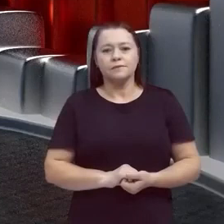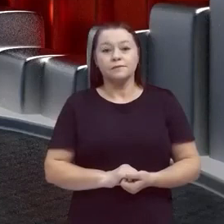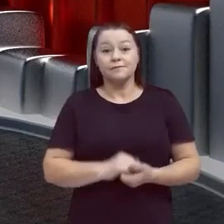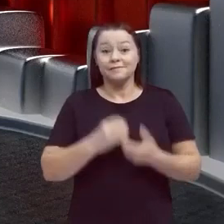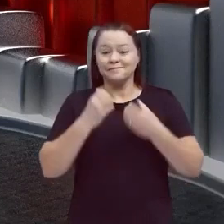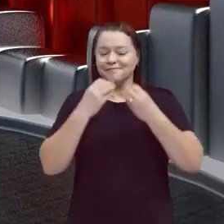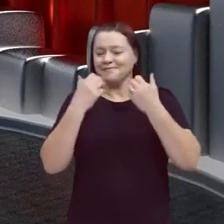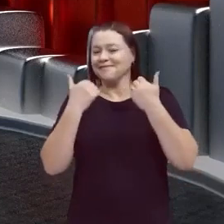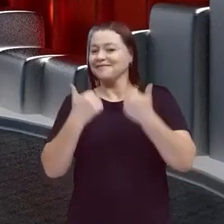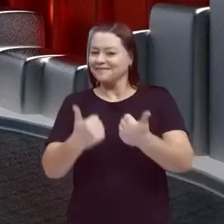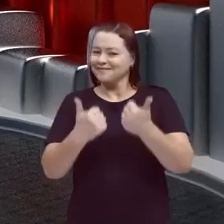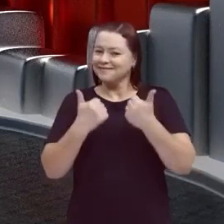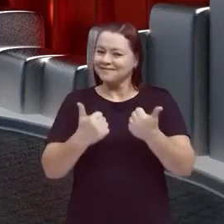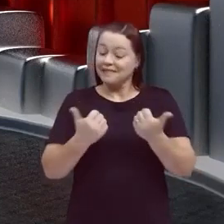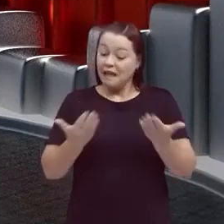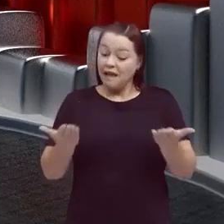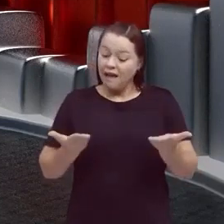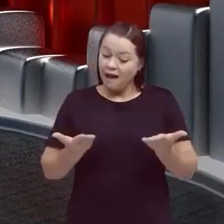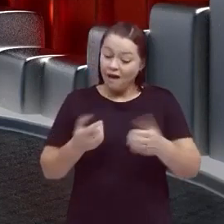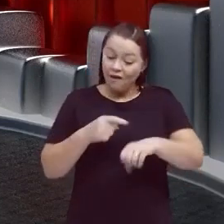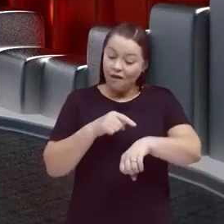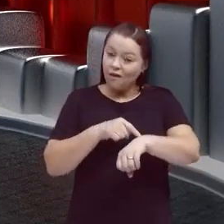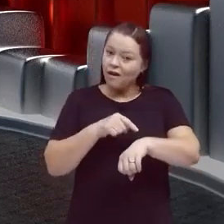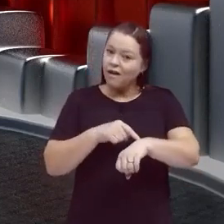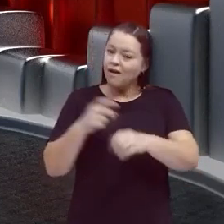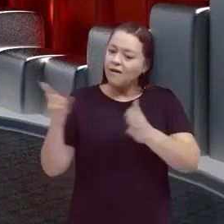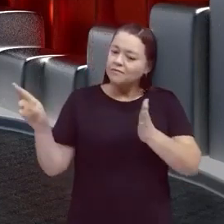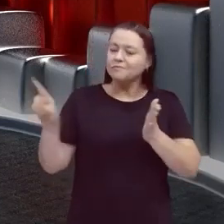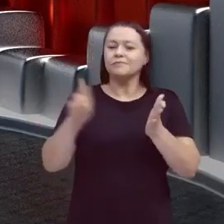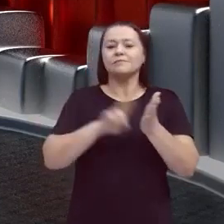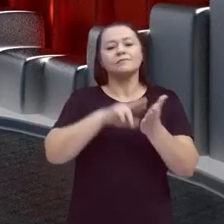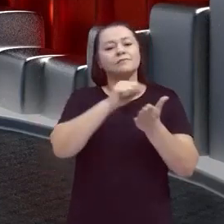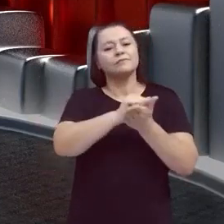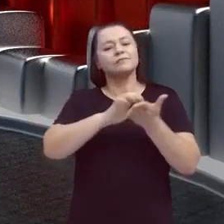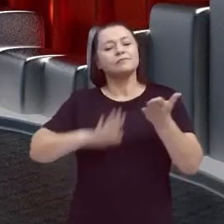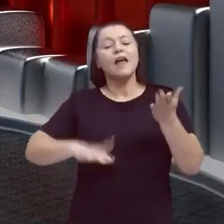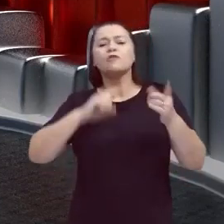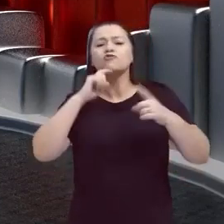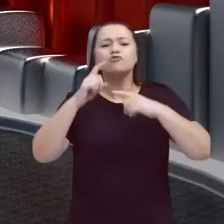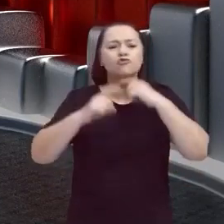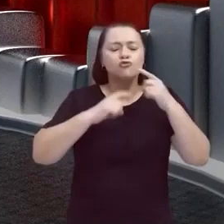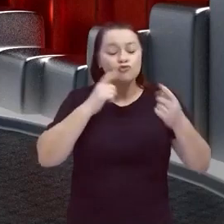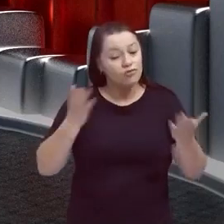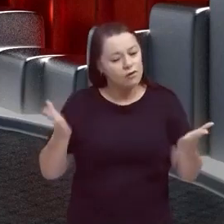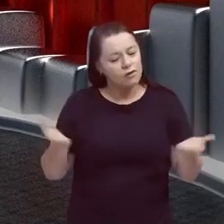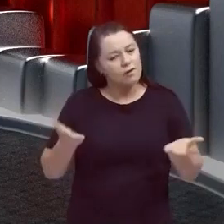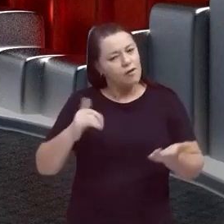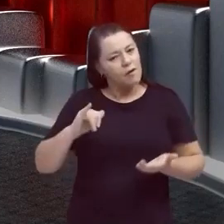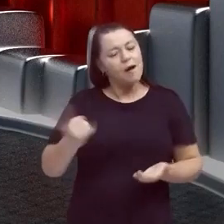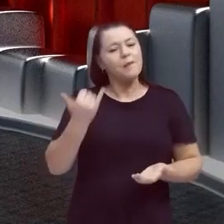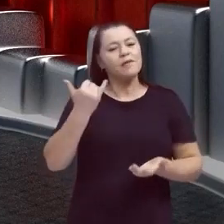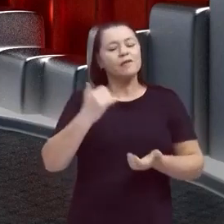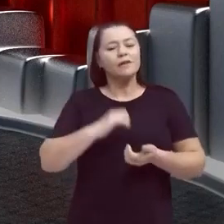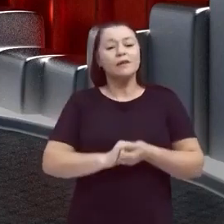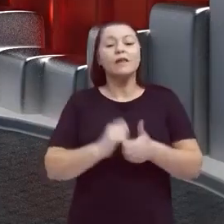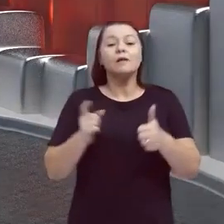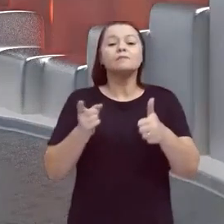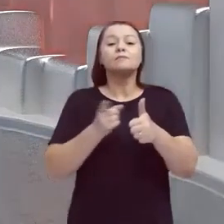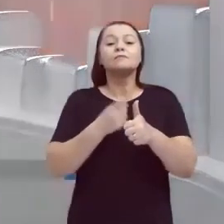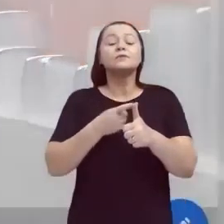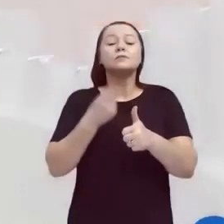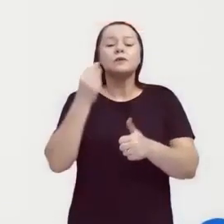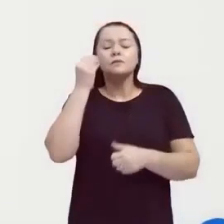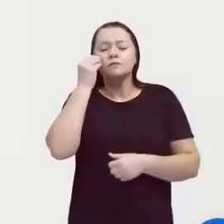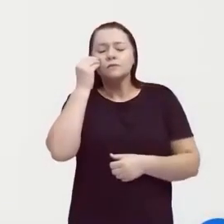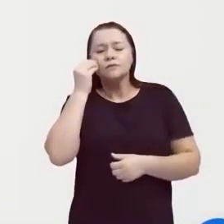Muito bem, chegou a hora de resolver o nosso exercitando e tirar todas as dúvidas, tá certo? Então vamos ao nosso primeiro exercitando, de olho na